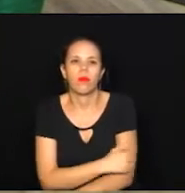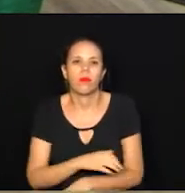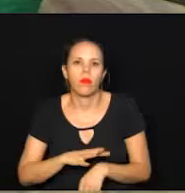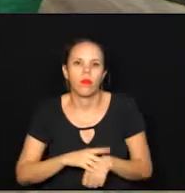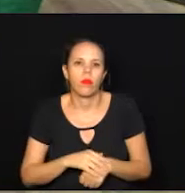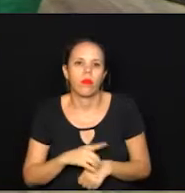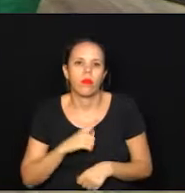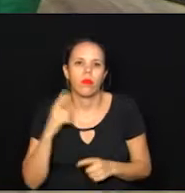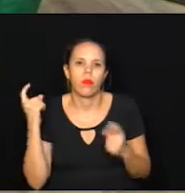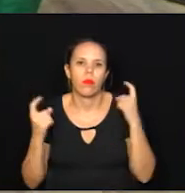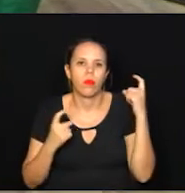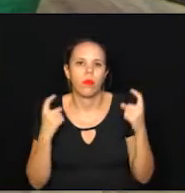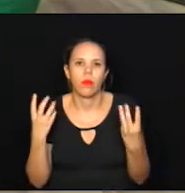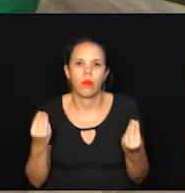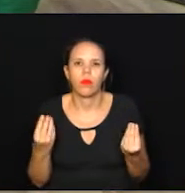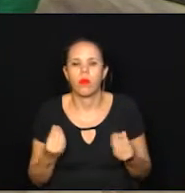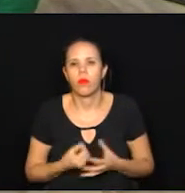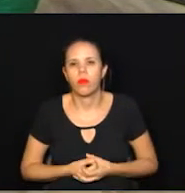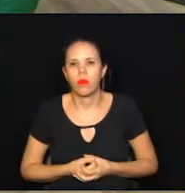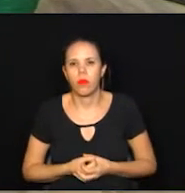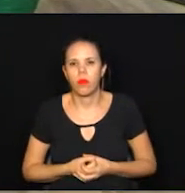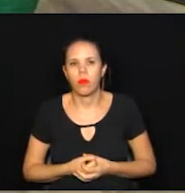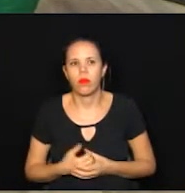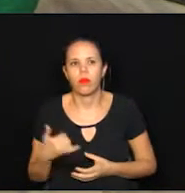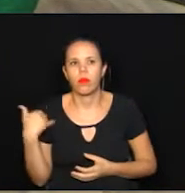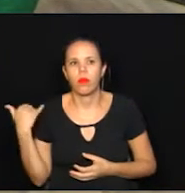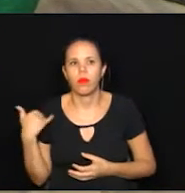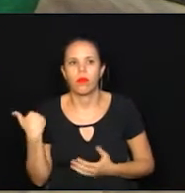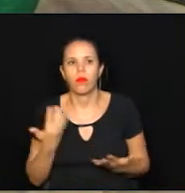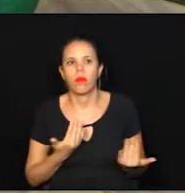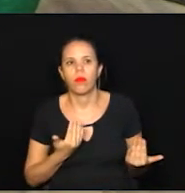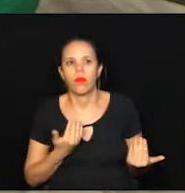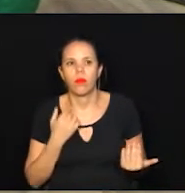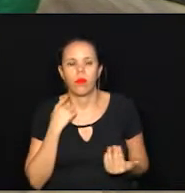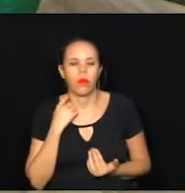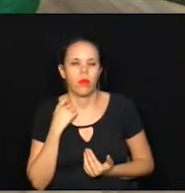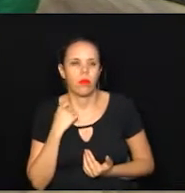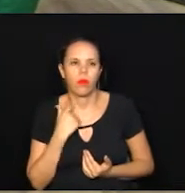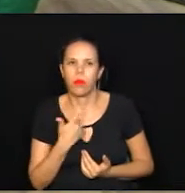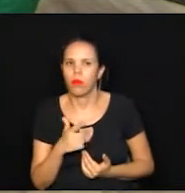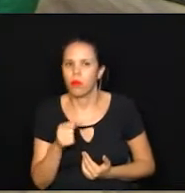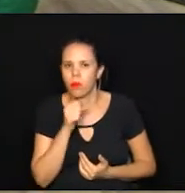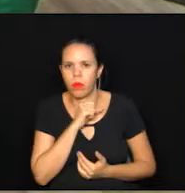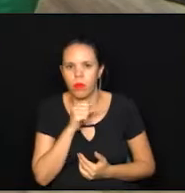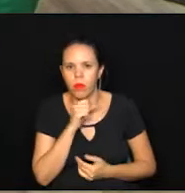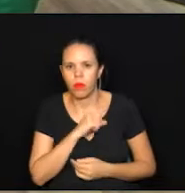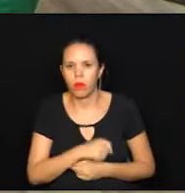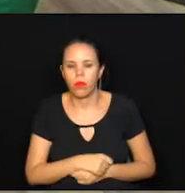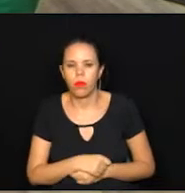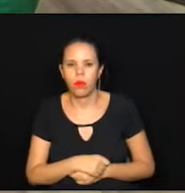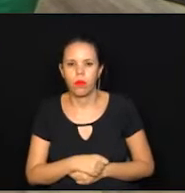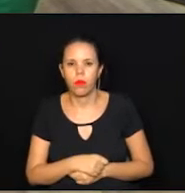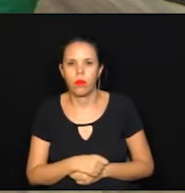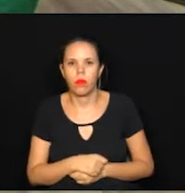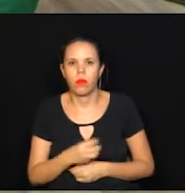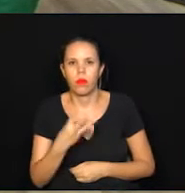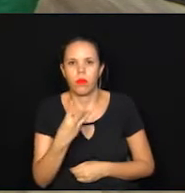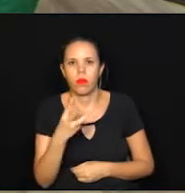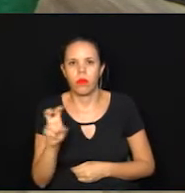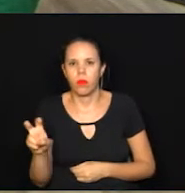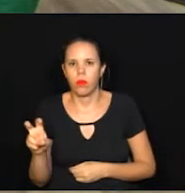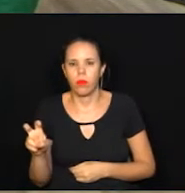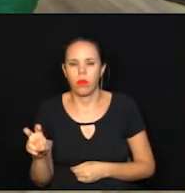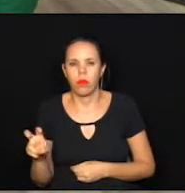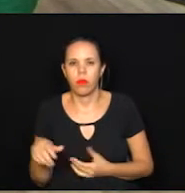tem preocupado muito as faixas etárias das pessoas que não são idosas. A gente vai de